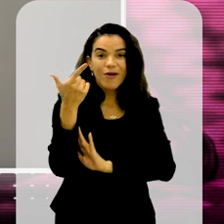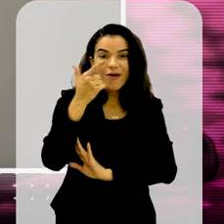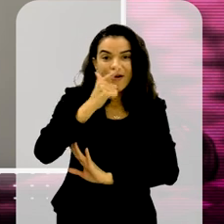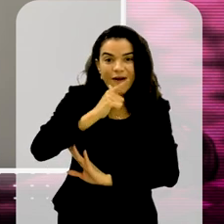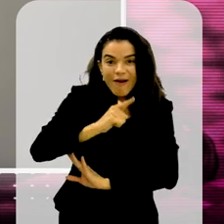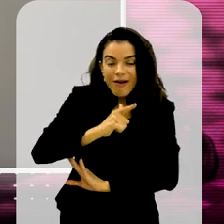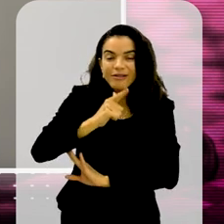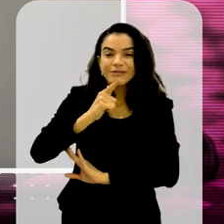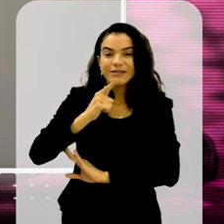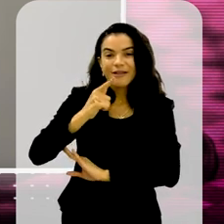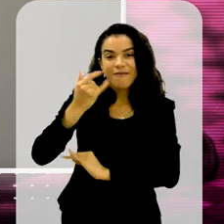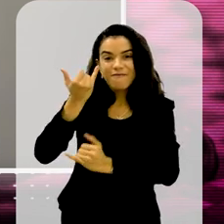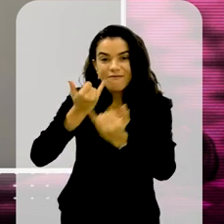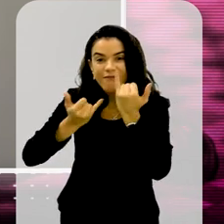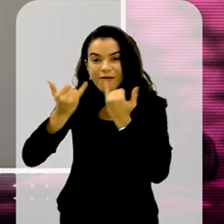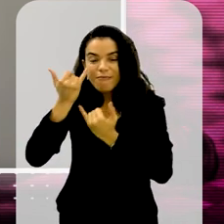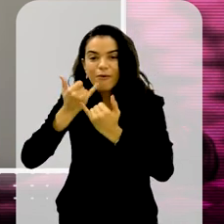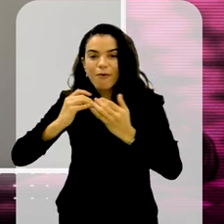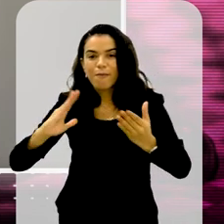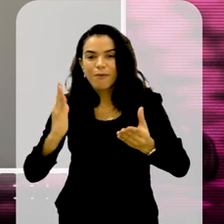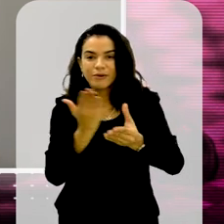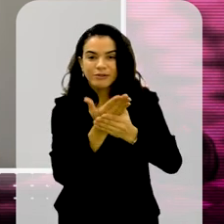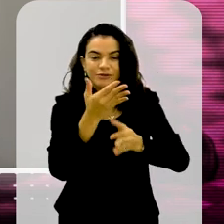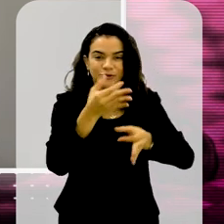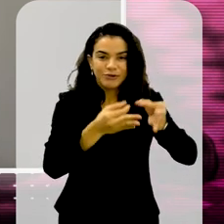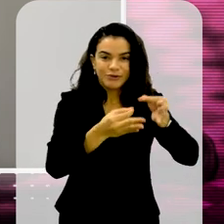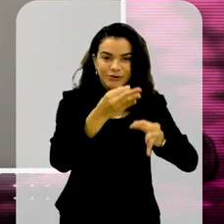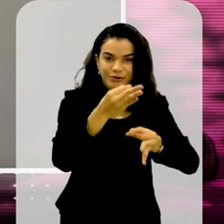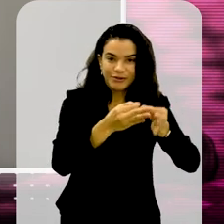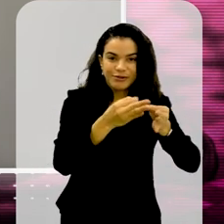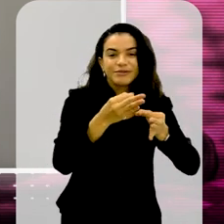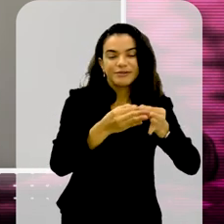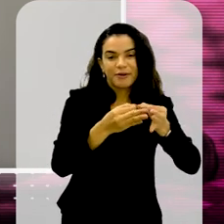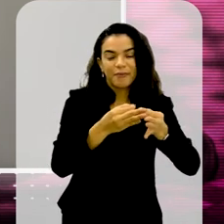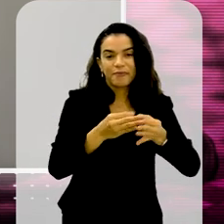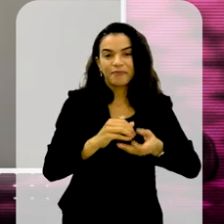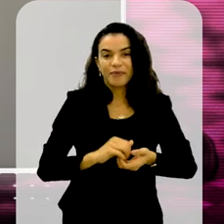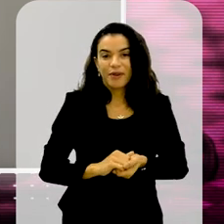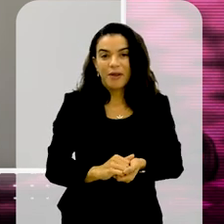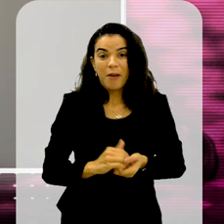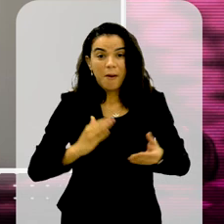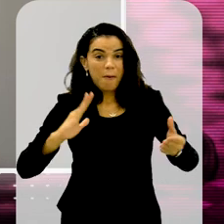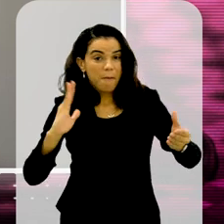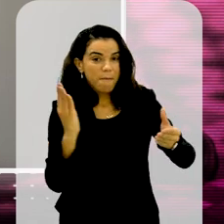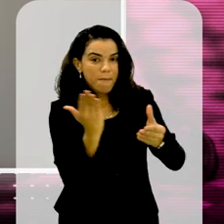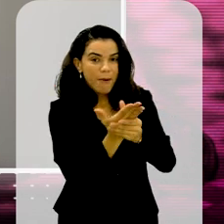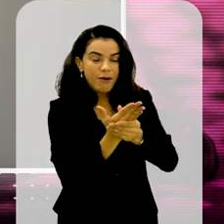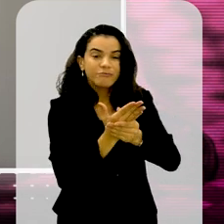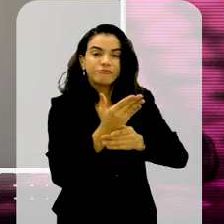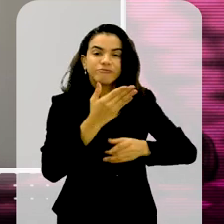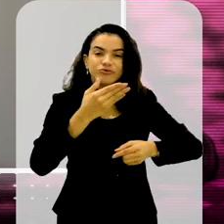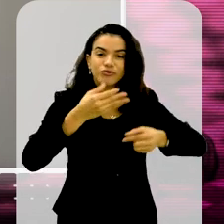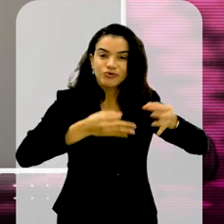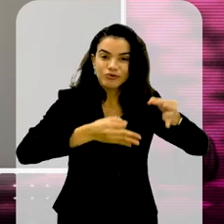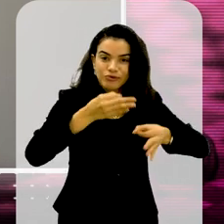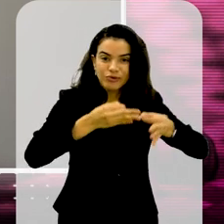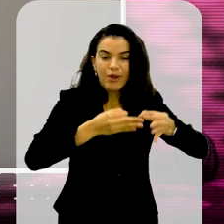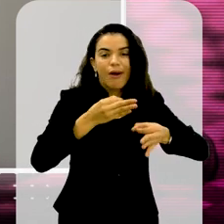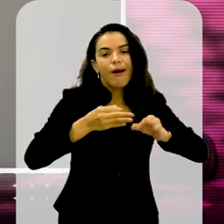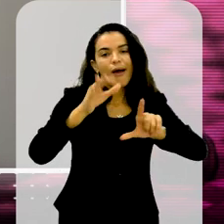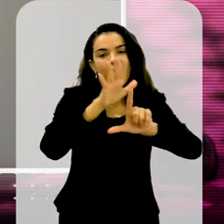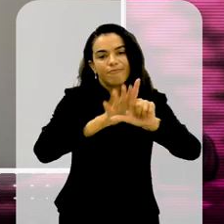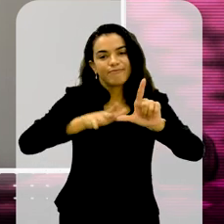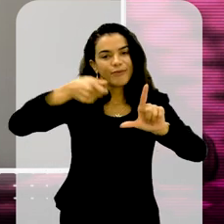conseguimos obter essa informação através de um processo judicial. Então, com uma ação judicial contra